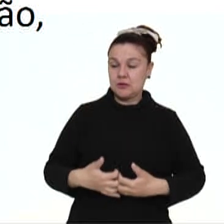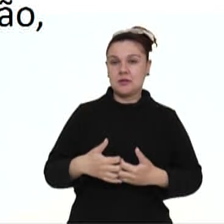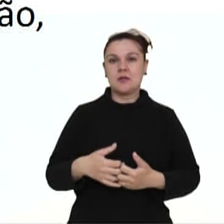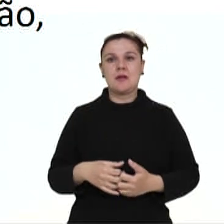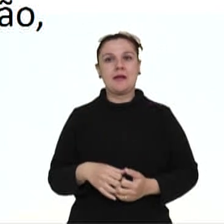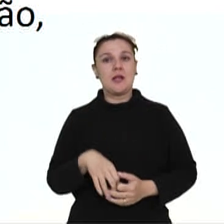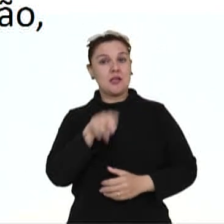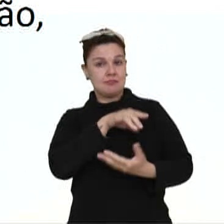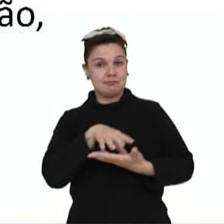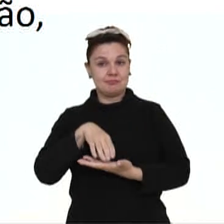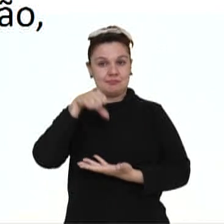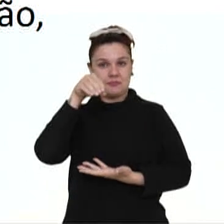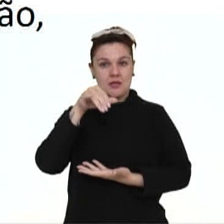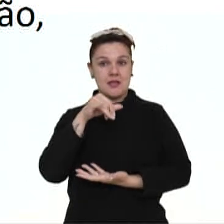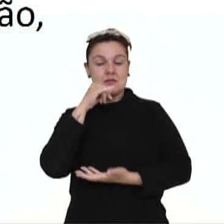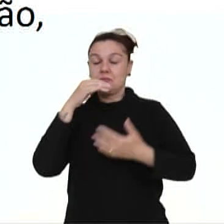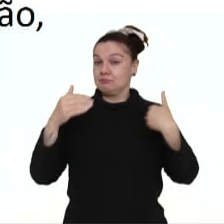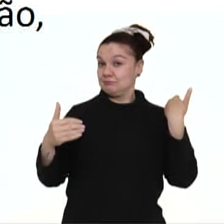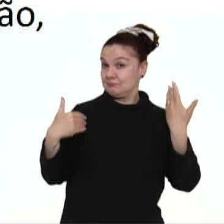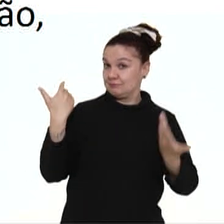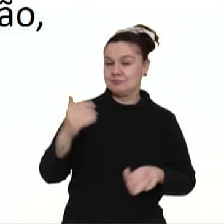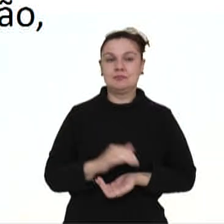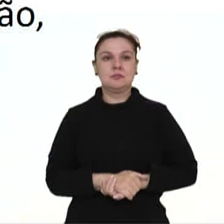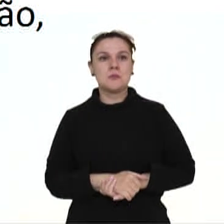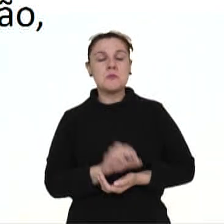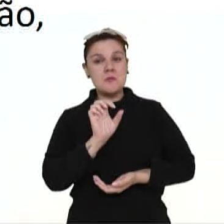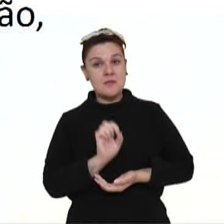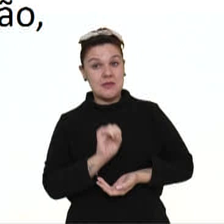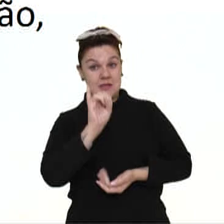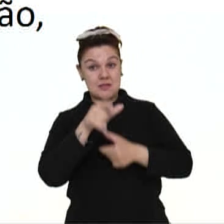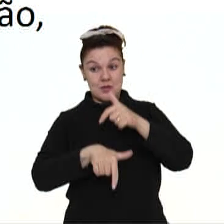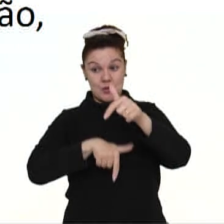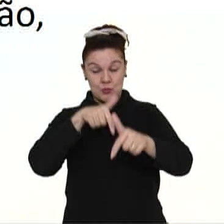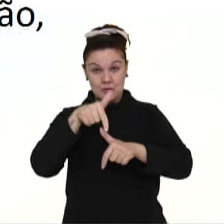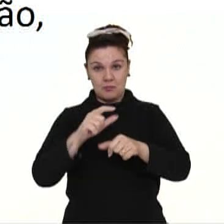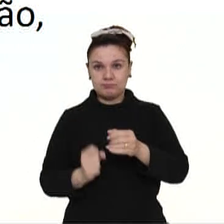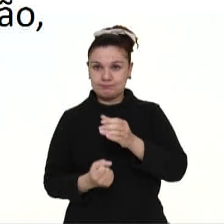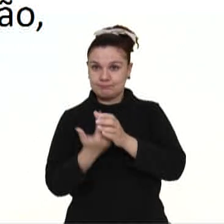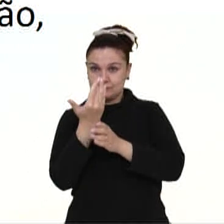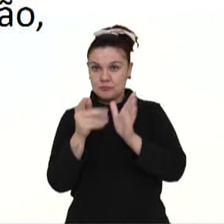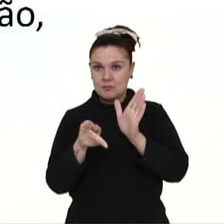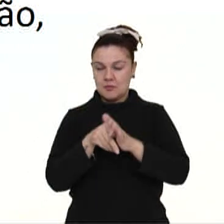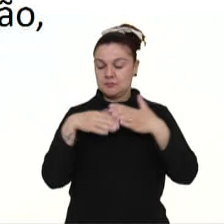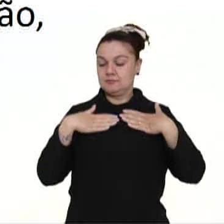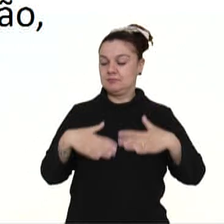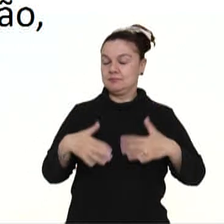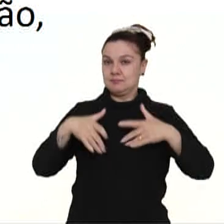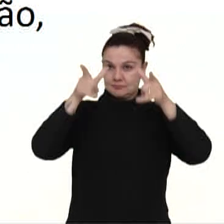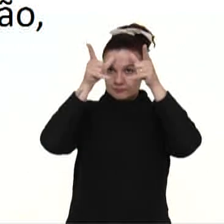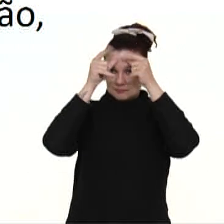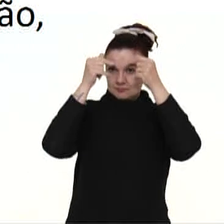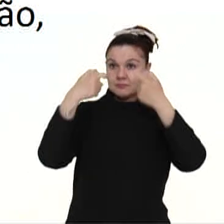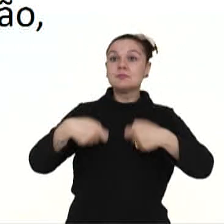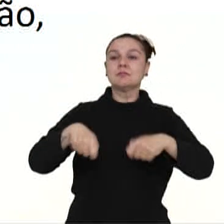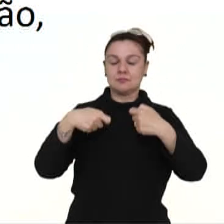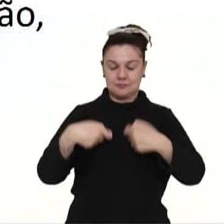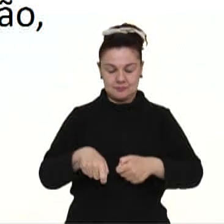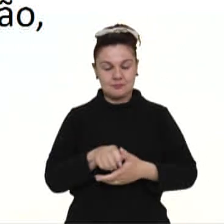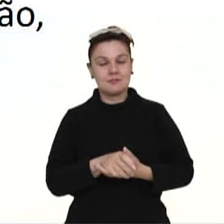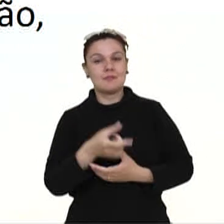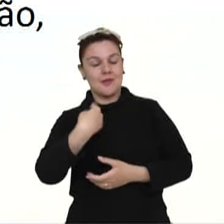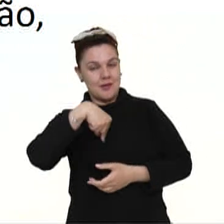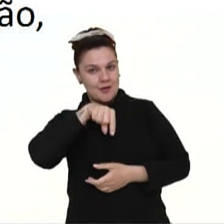ou imateriais, como as de lazer. E se o trabalho existe para satisfazer as necessidades, fomos nós que